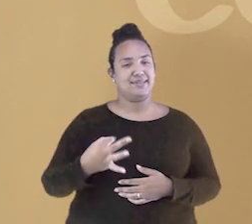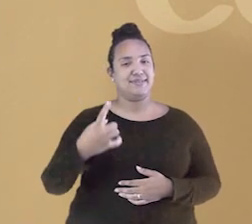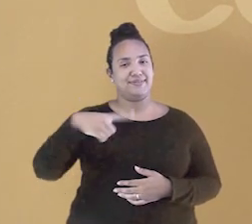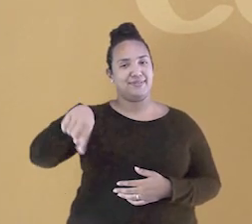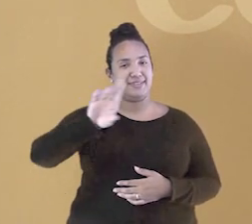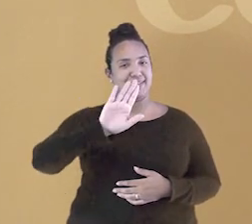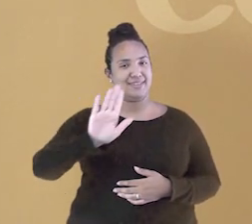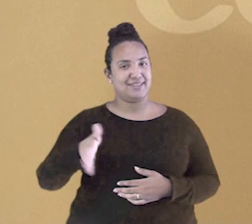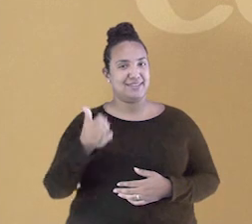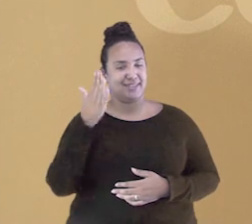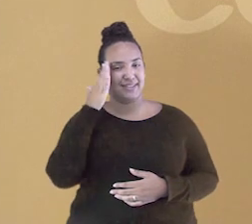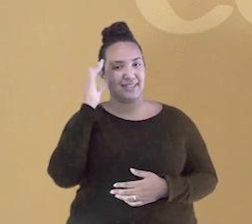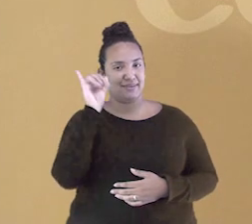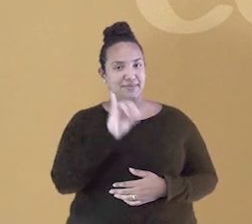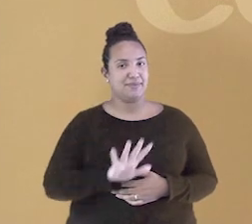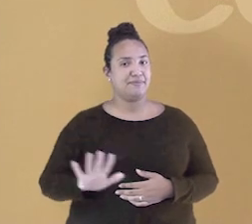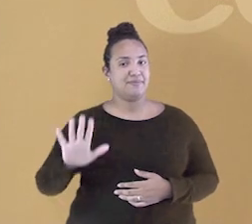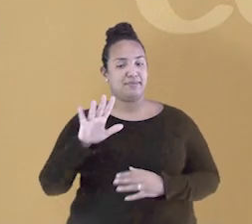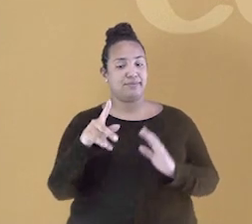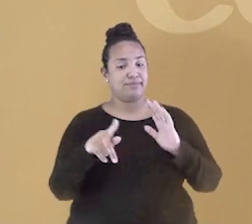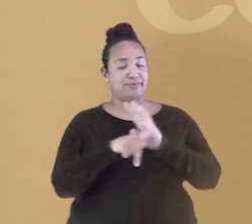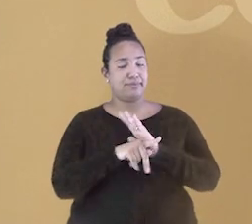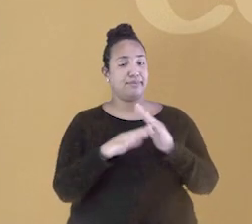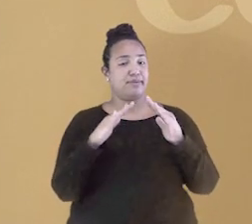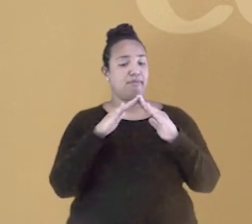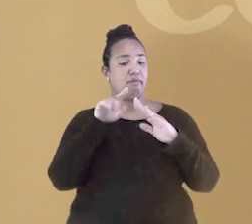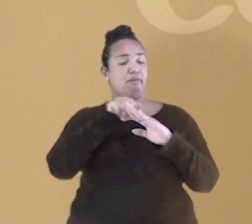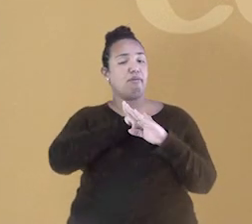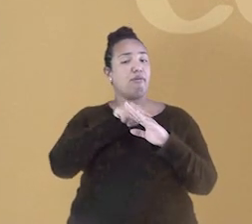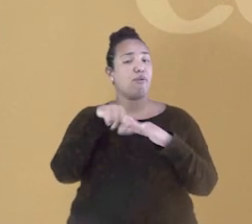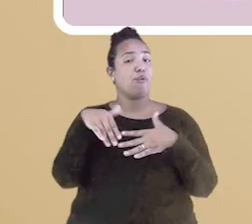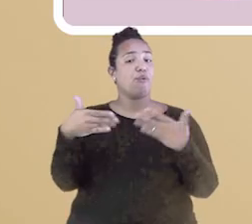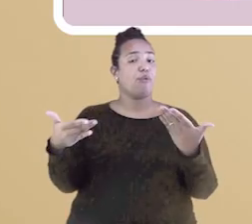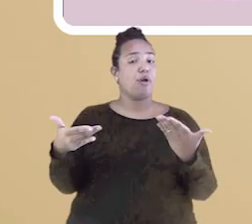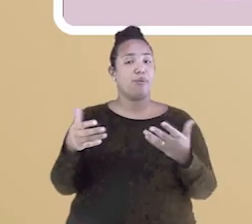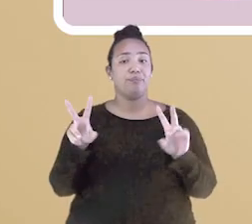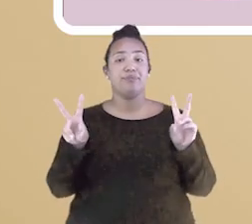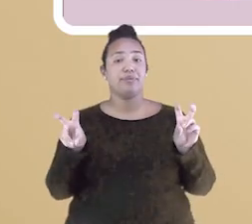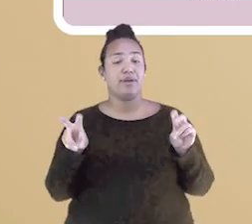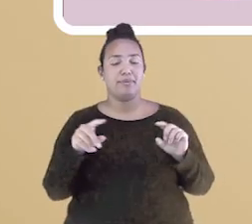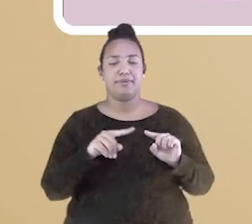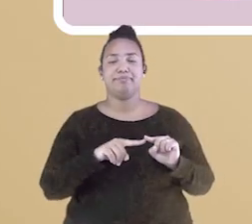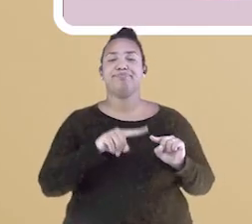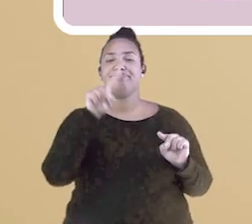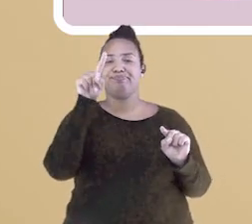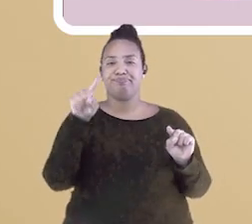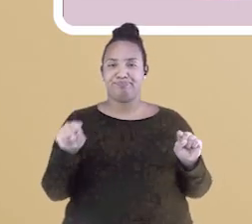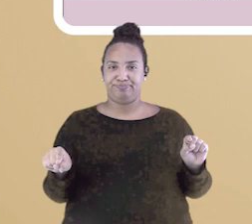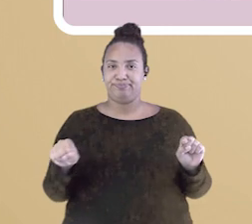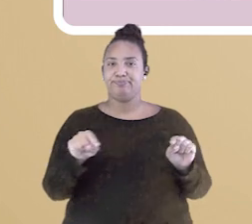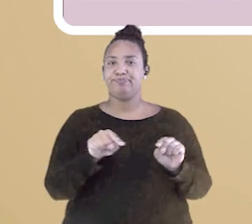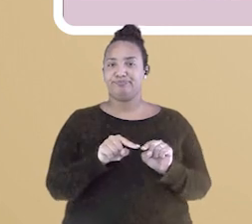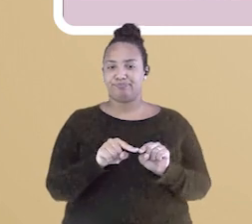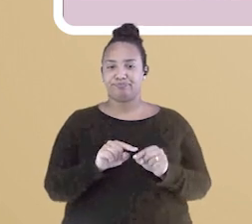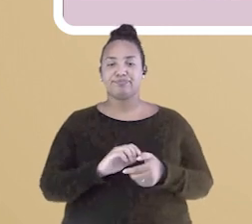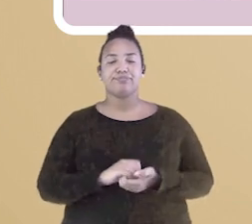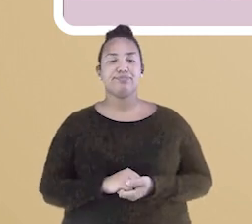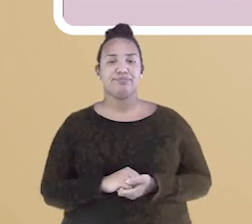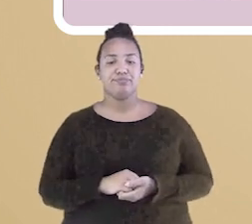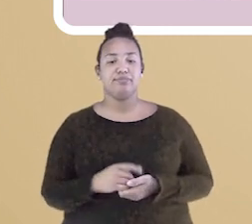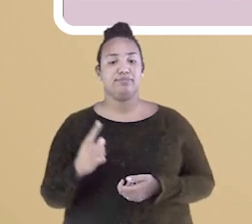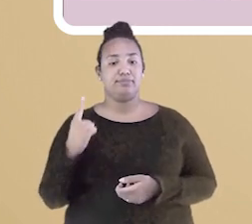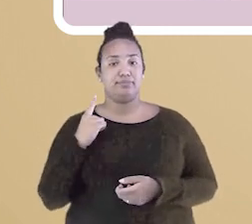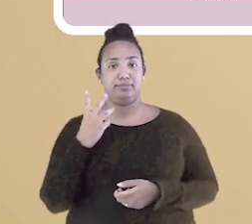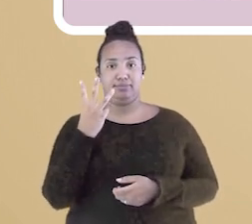plana presente no telhado da sua casa. Vamos falar do triângulo. É uma figura plana que possui